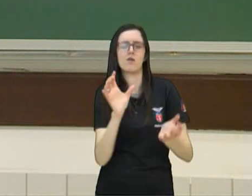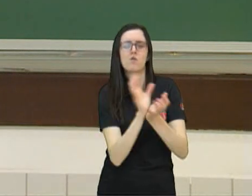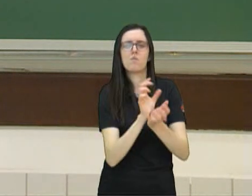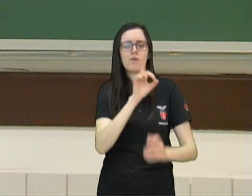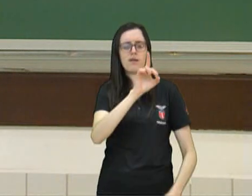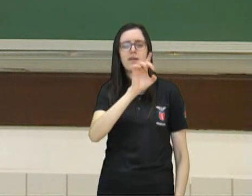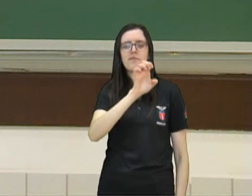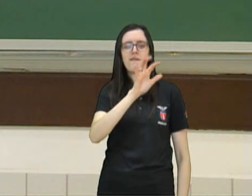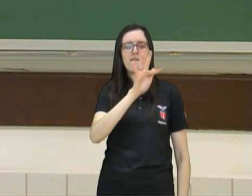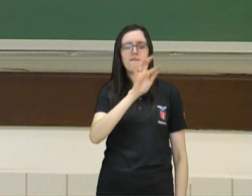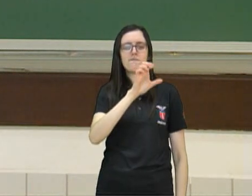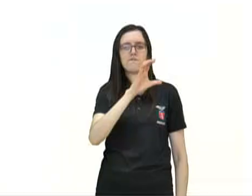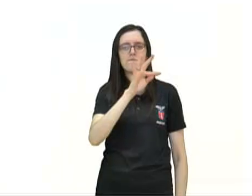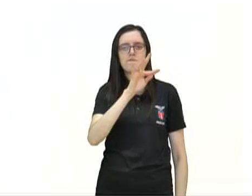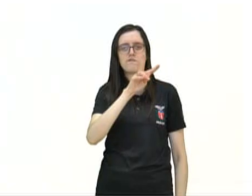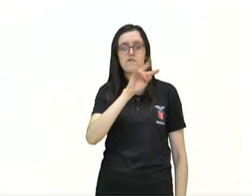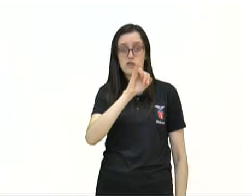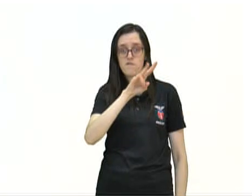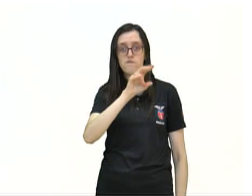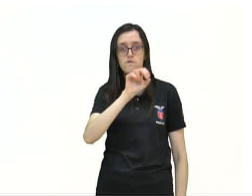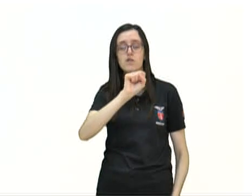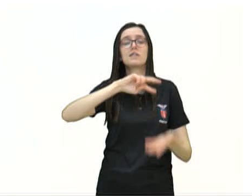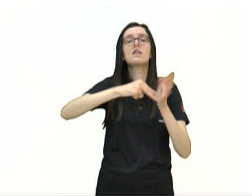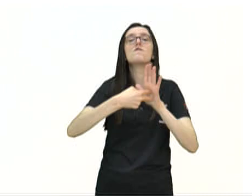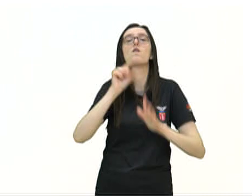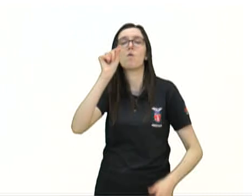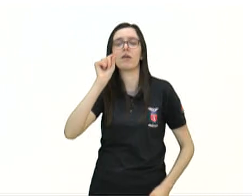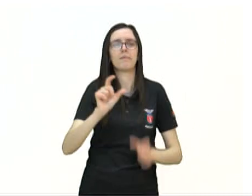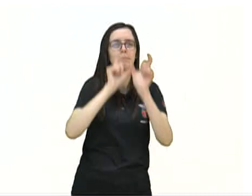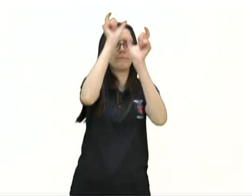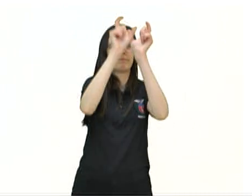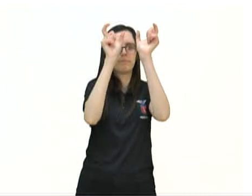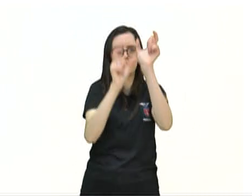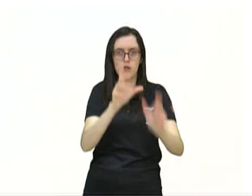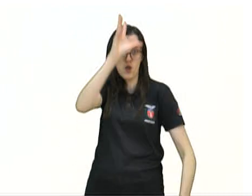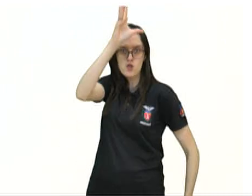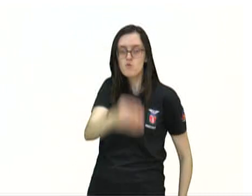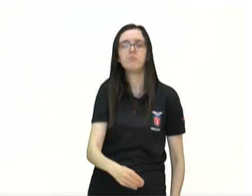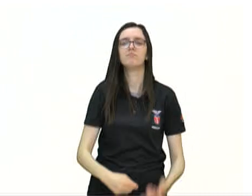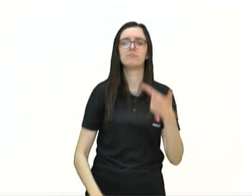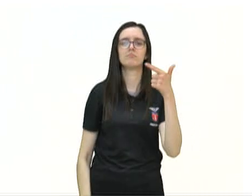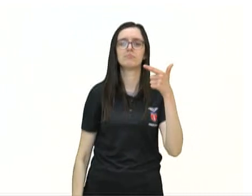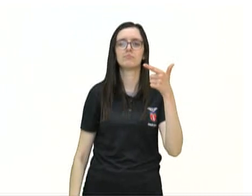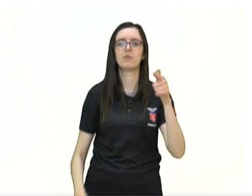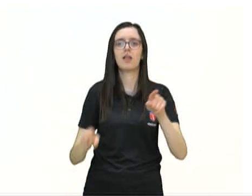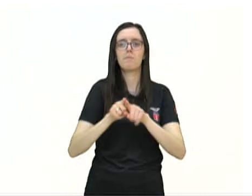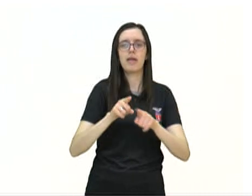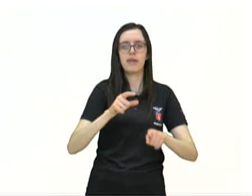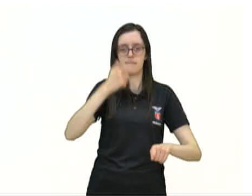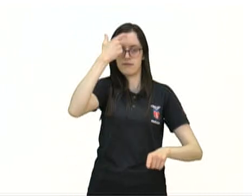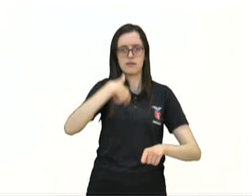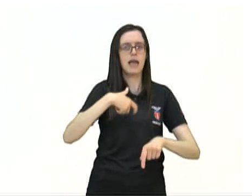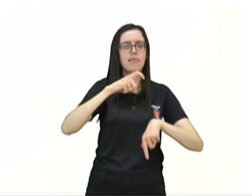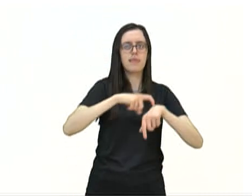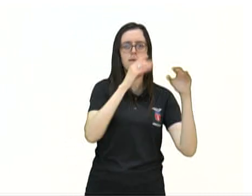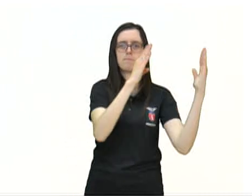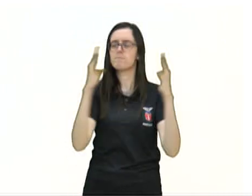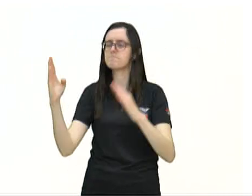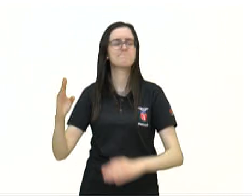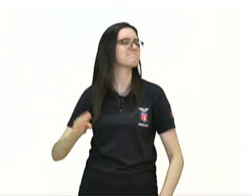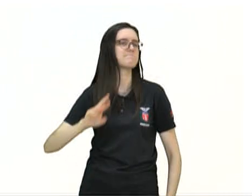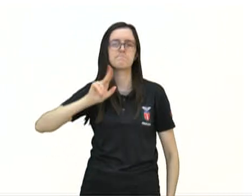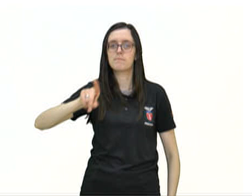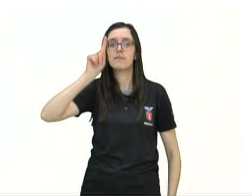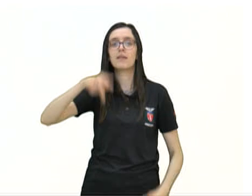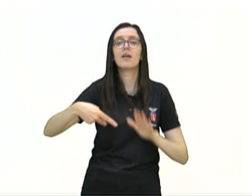Defectivos são os verbos que não possuem conjugação em todos os tempos e nem em todas as pessoas. São mais comuns